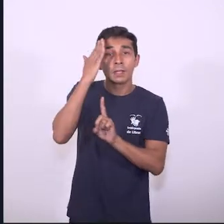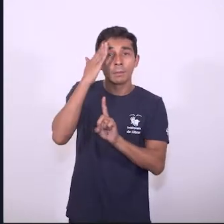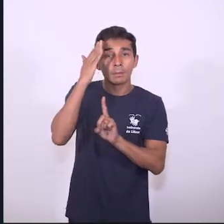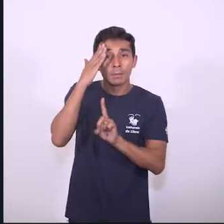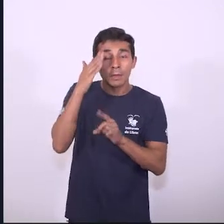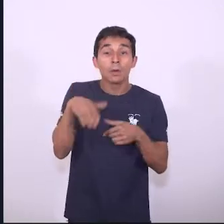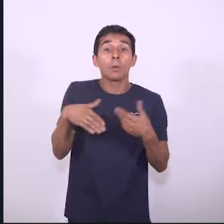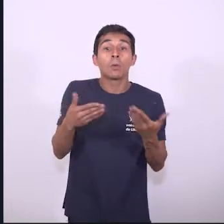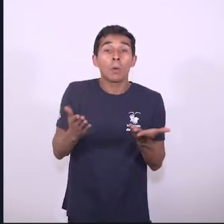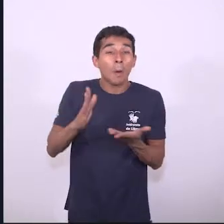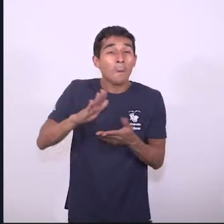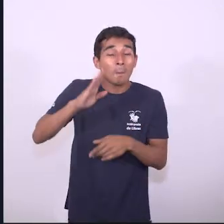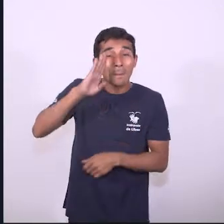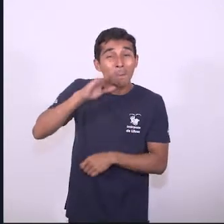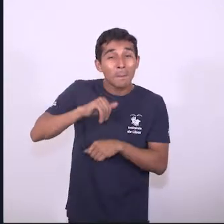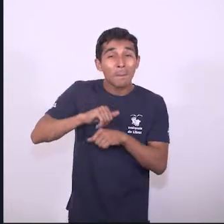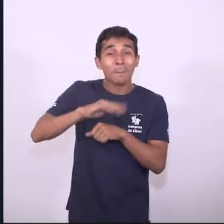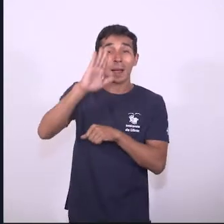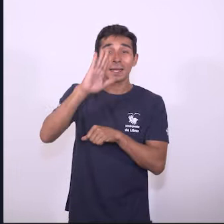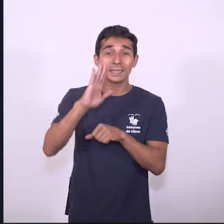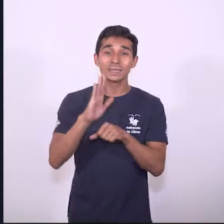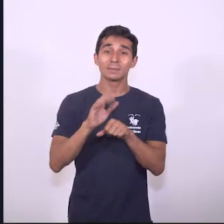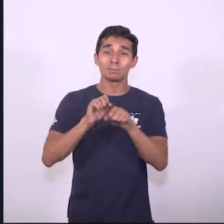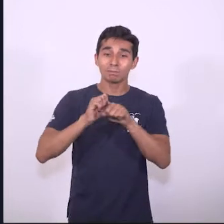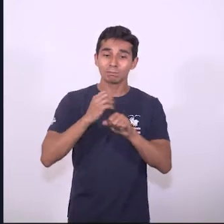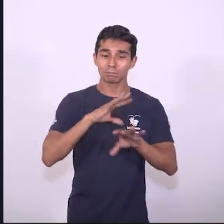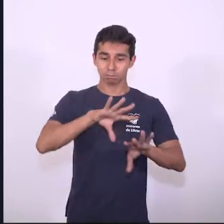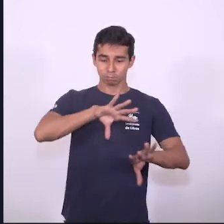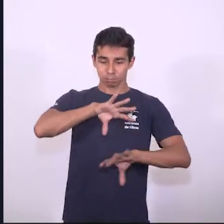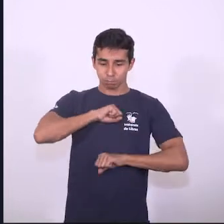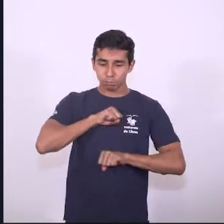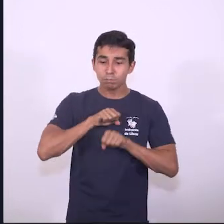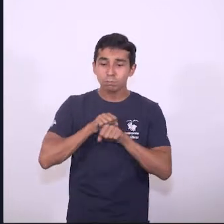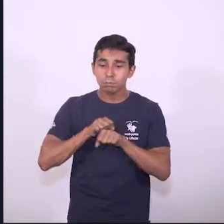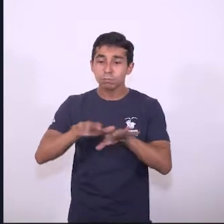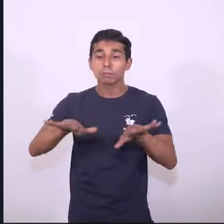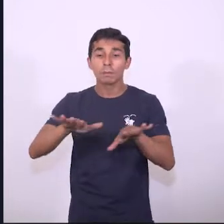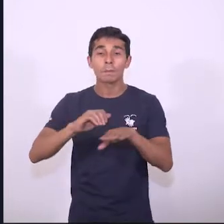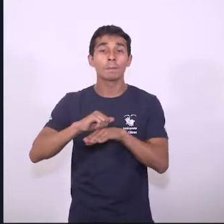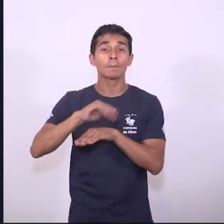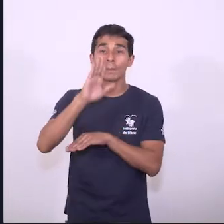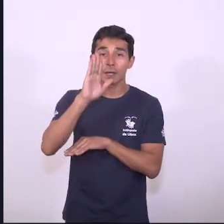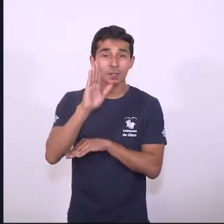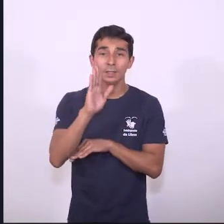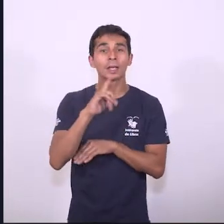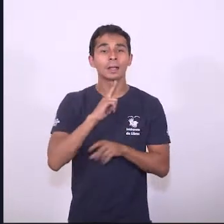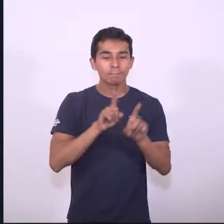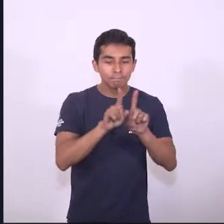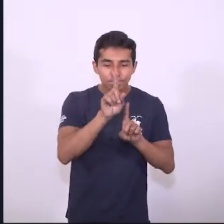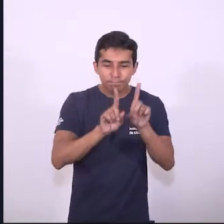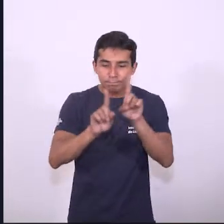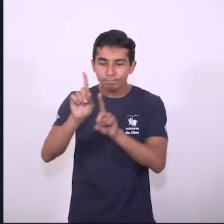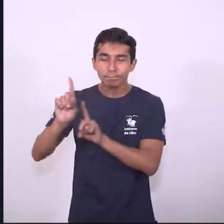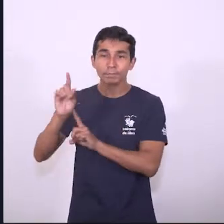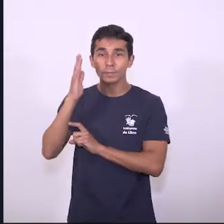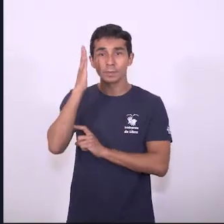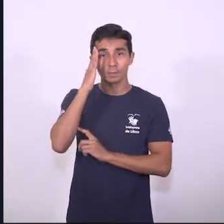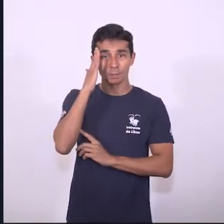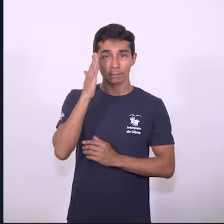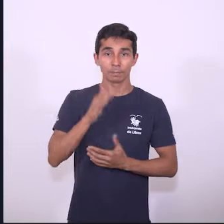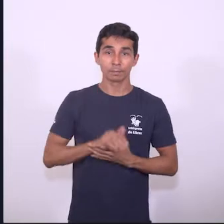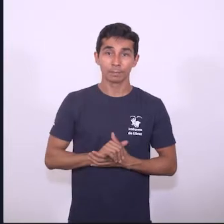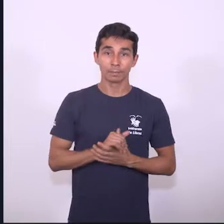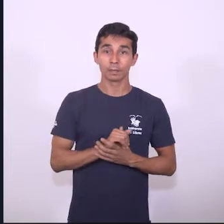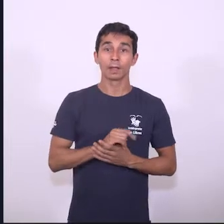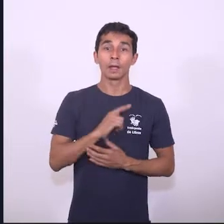nível de transmissibilidade, e com isso concentramos as ações de monitoramento dos pacientes, de ações